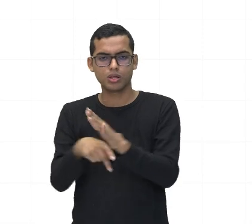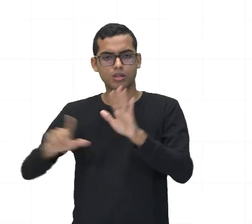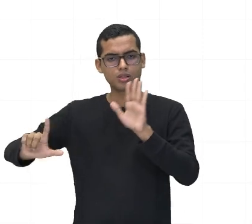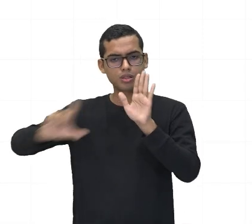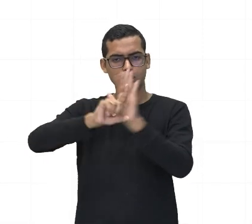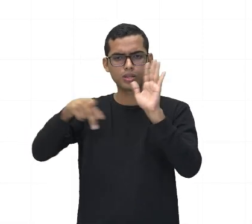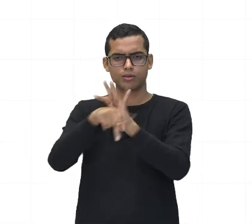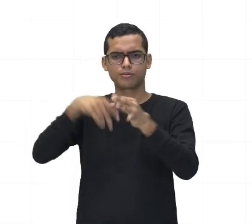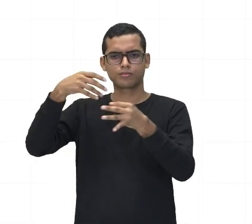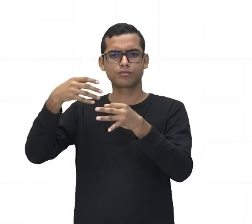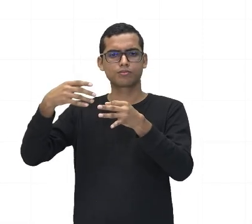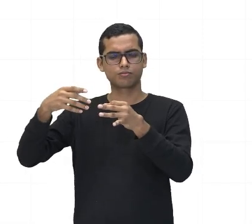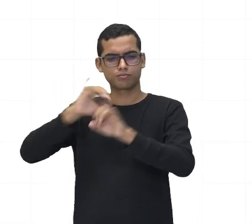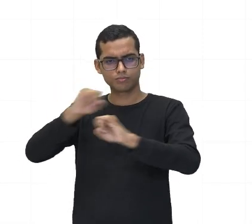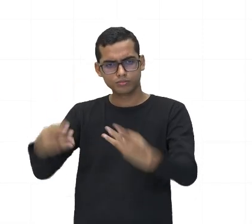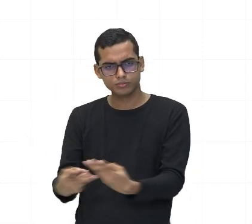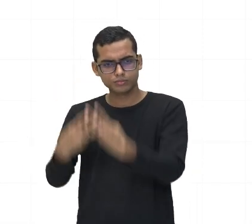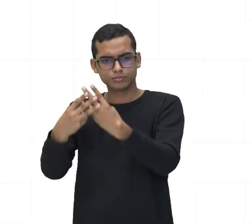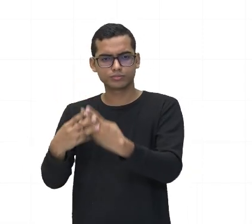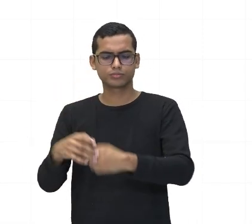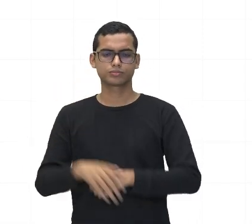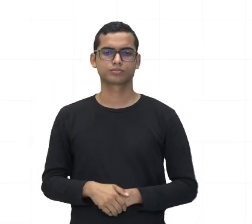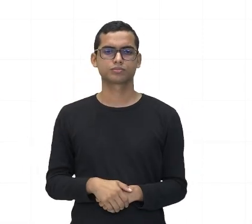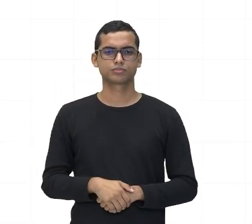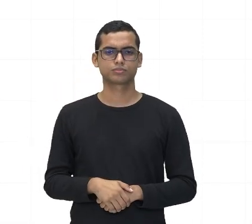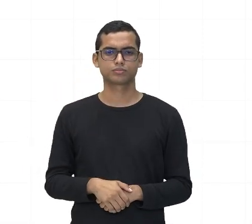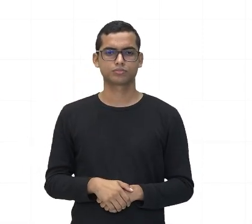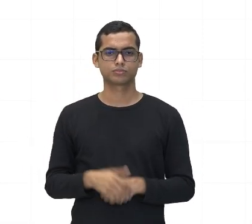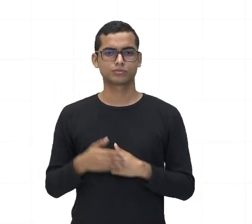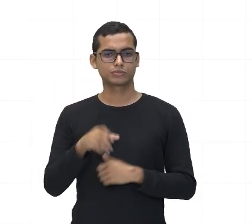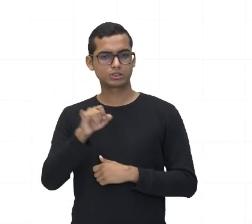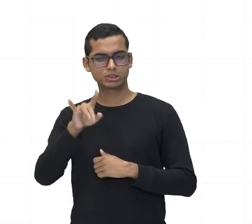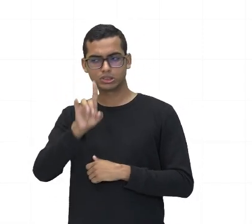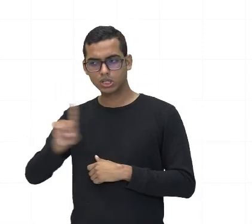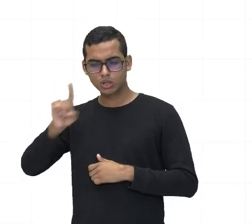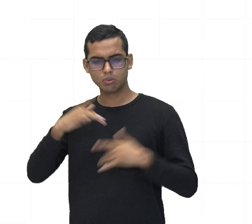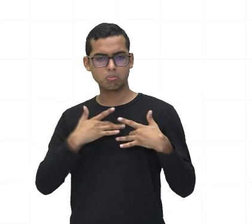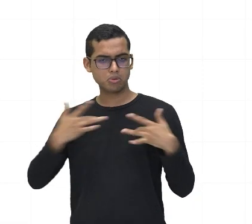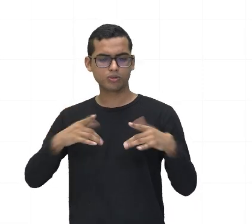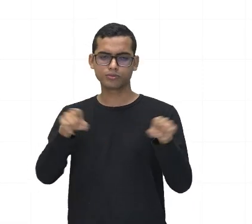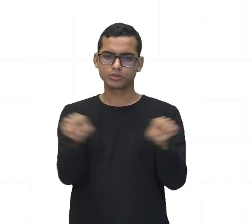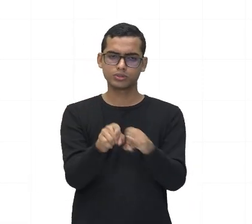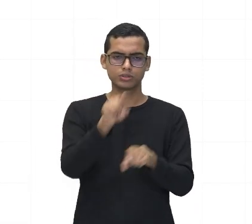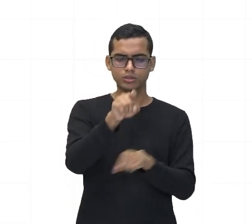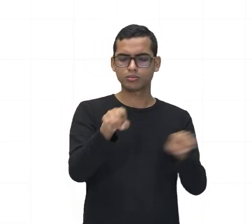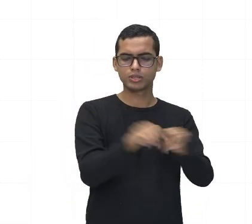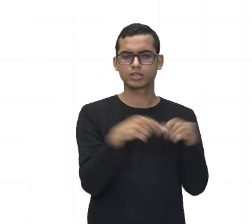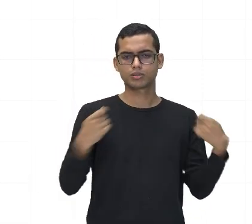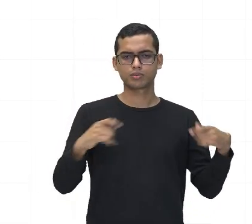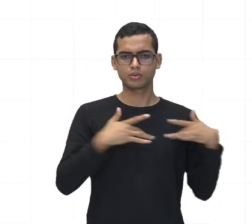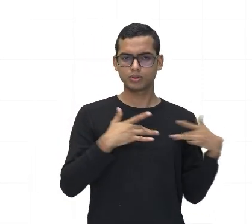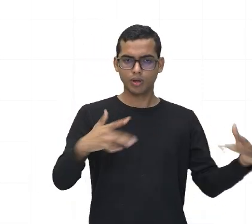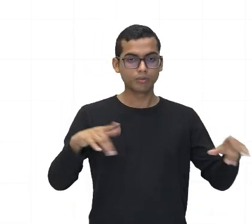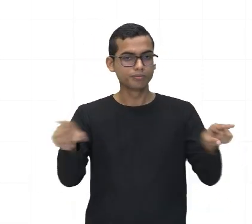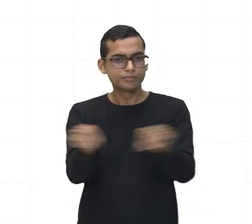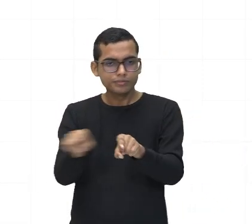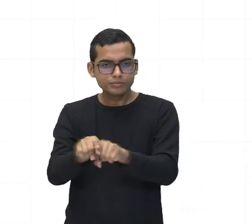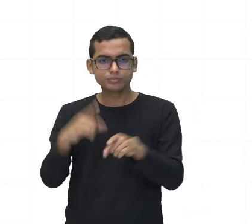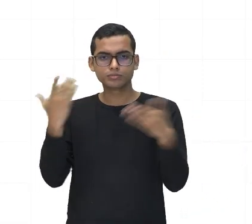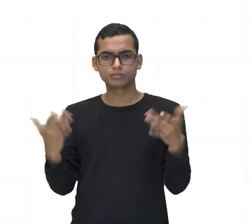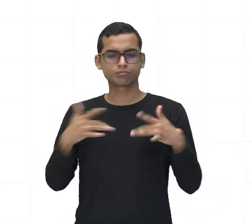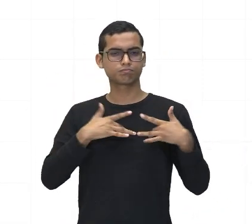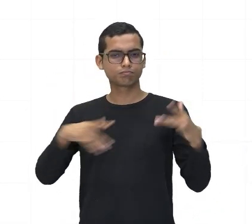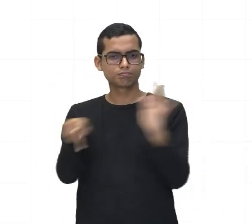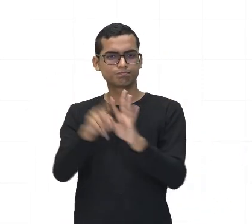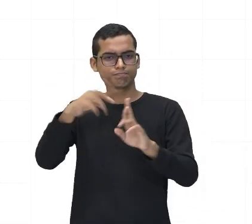Assim como Deus é compassivo, tu deves ser compassivo. A solidariedade para o judaísmo e o cristianismo é o reflexo da